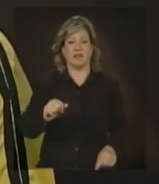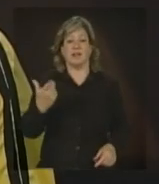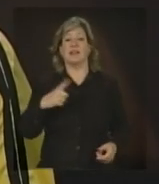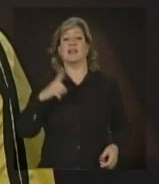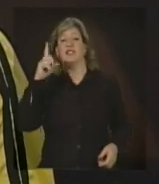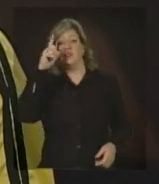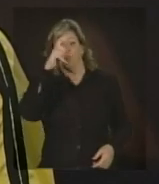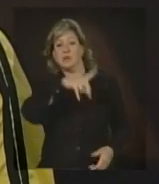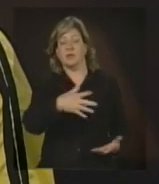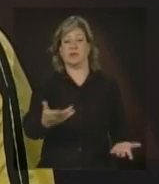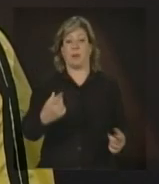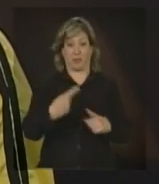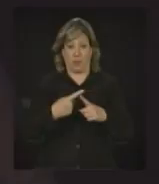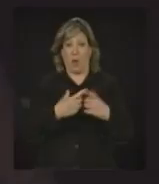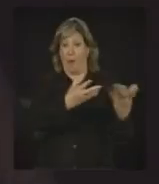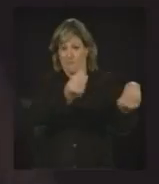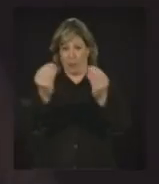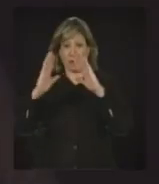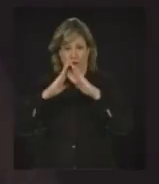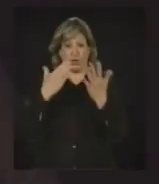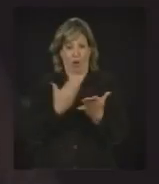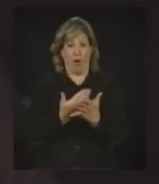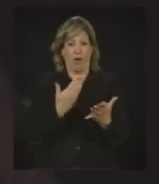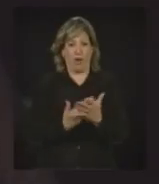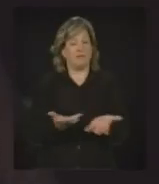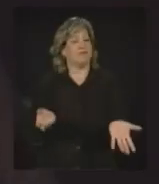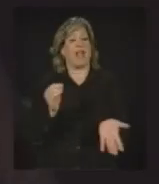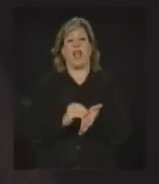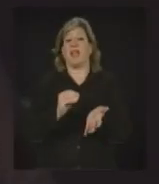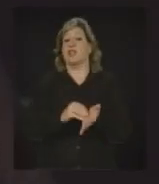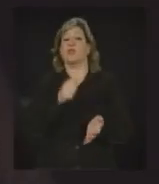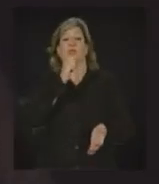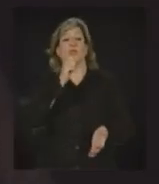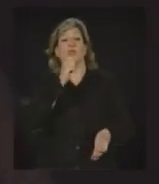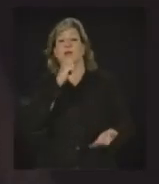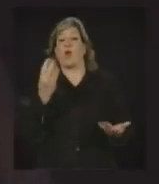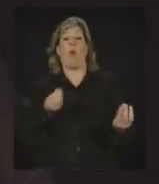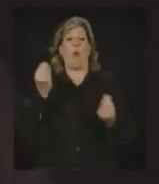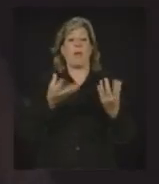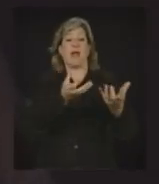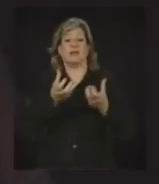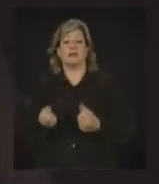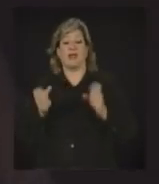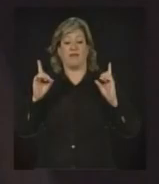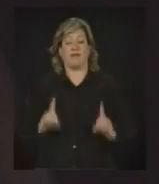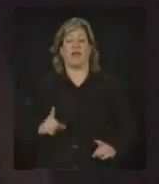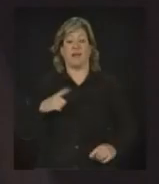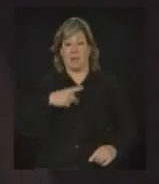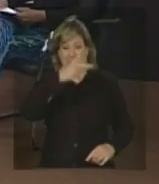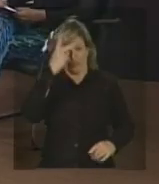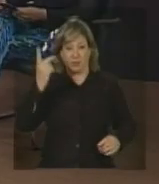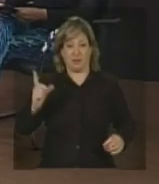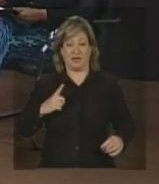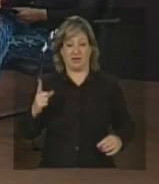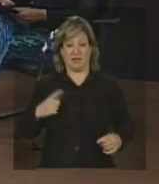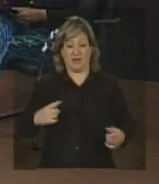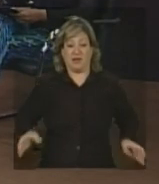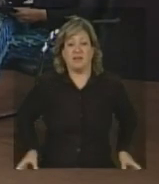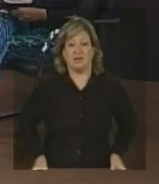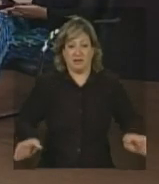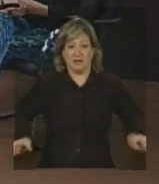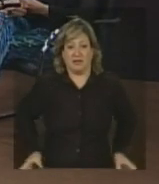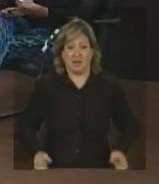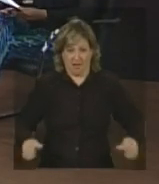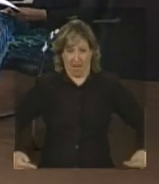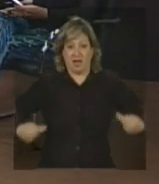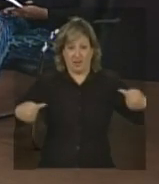dificuldades? Porque boa parte das escolas ainda está inacessível, né? No caso aí das pessoas com deficiência física